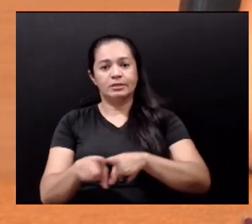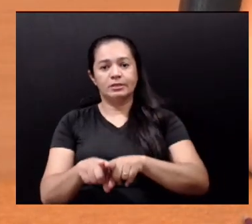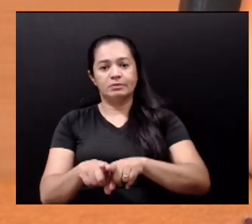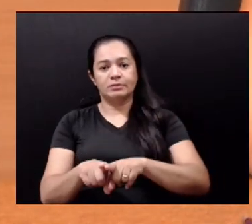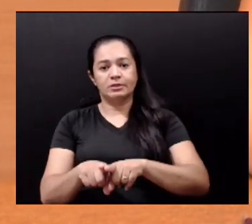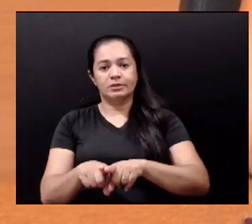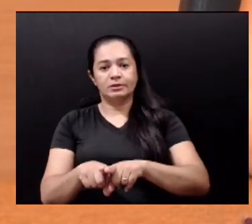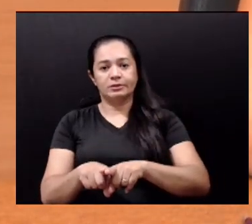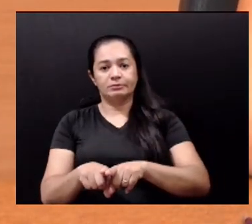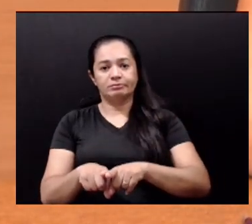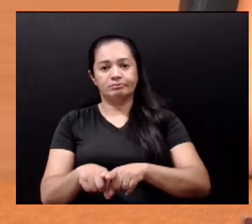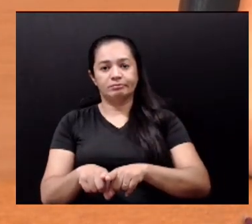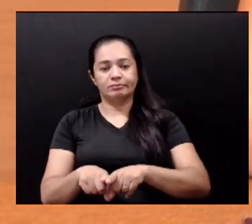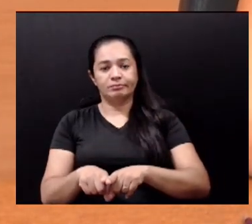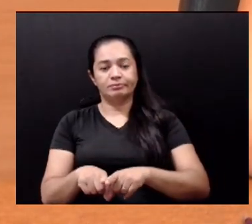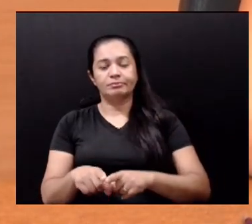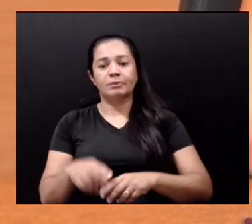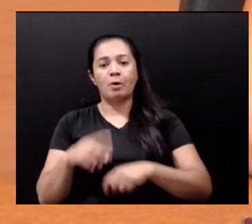próprio adoecimento mental.